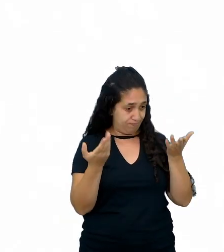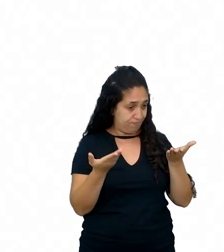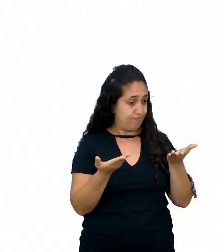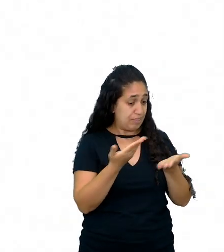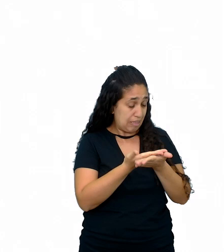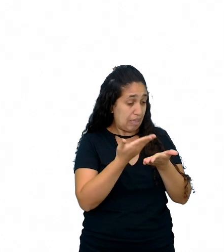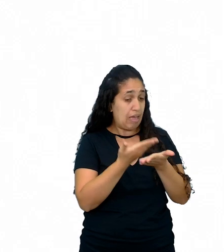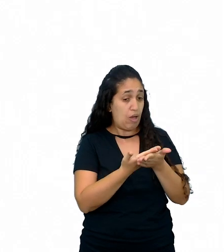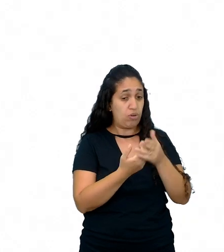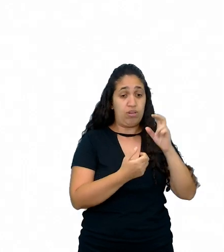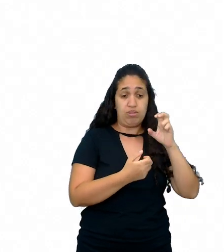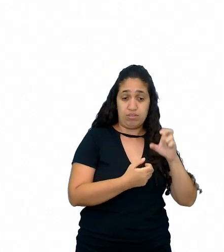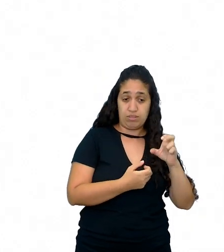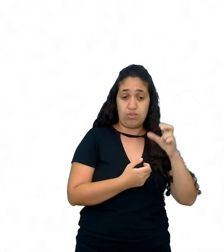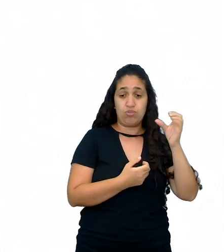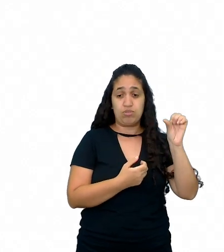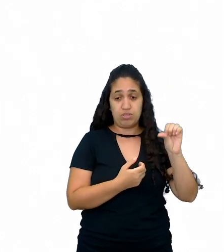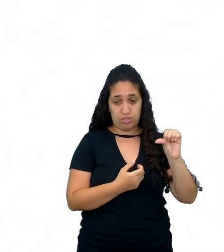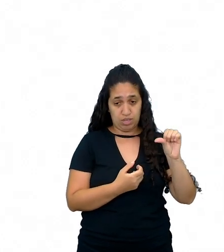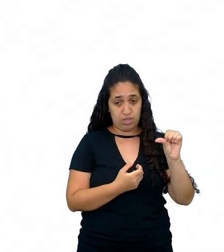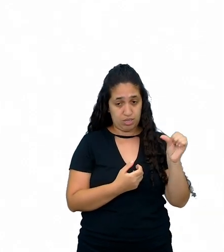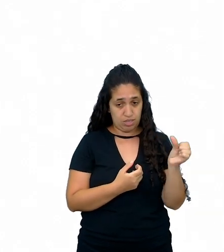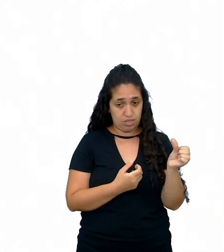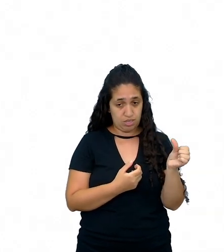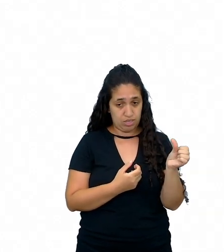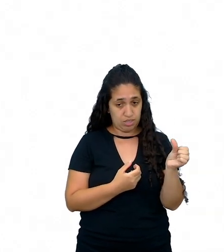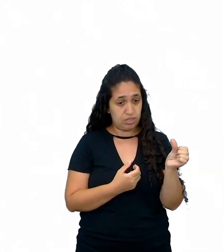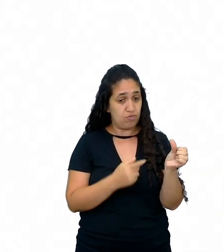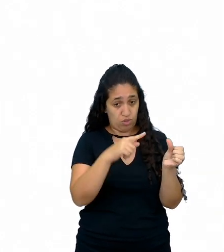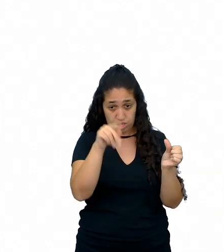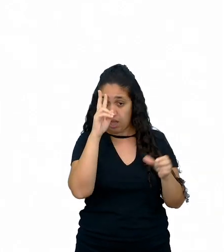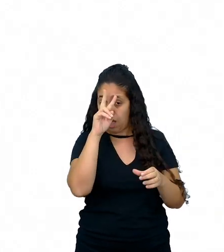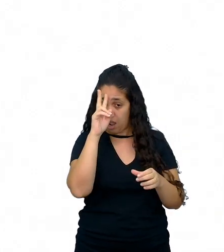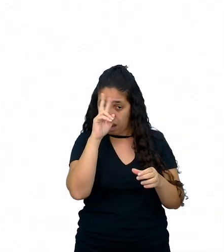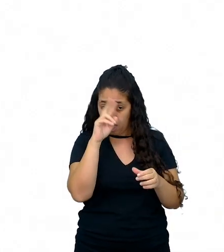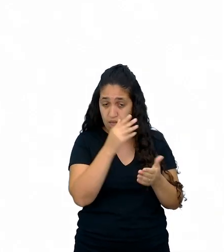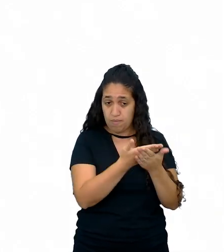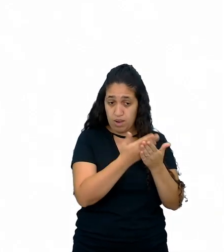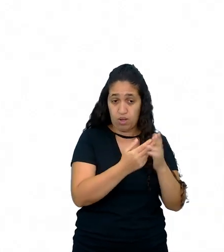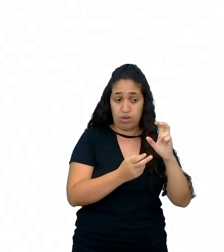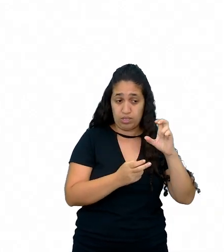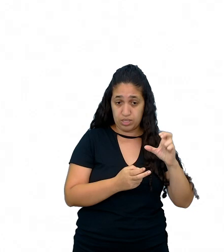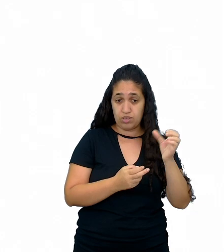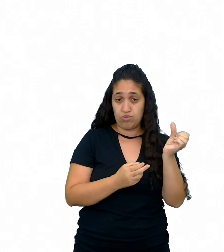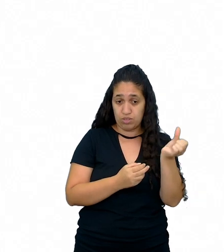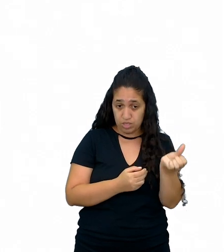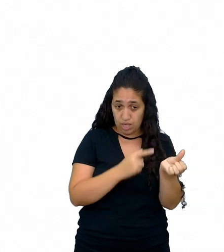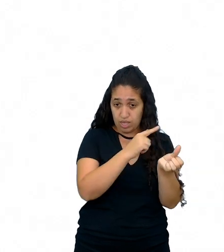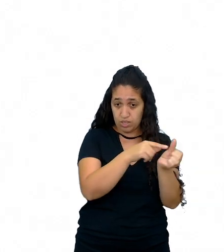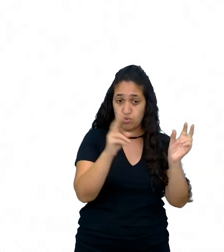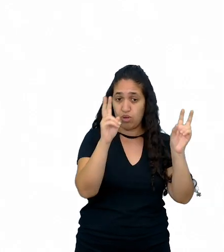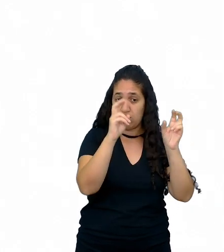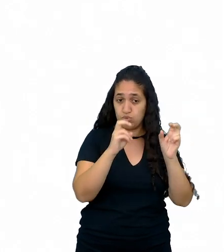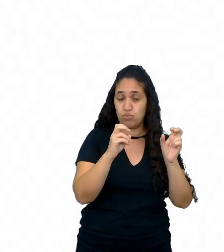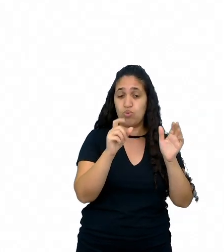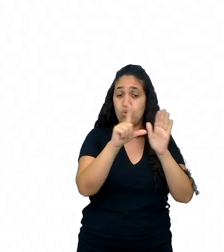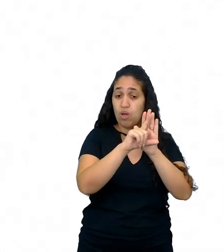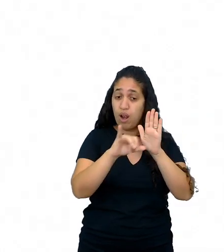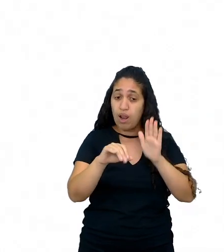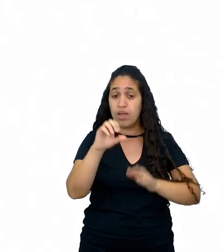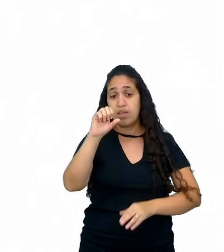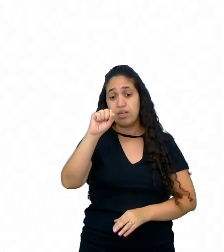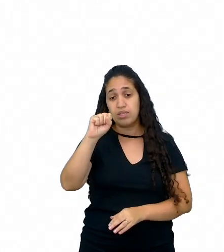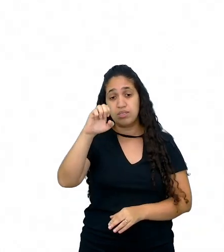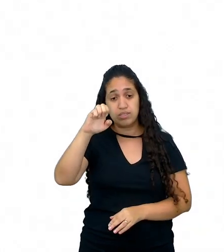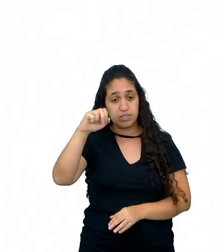nas aulas 5 e 6. Vocês lembram que as aulas 5 e 6 falam da lei dos senos e a aula 7 e 8 fala da